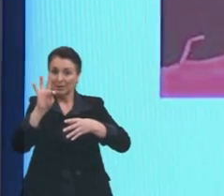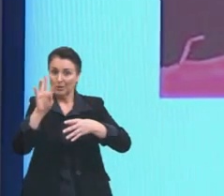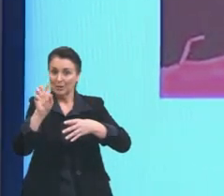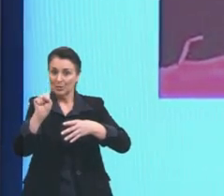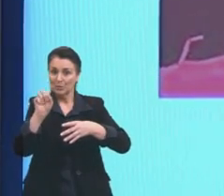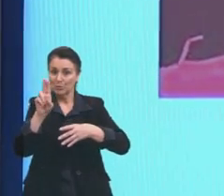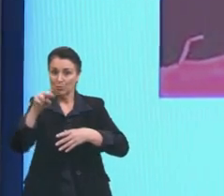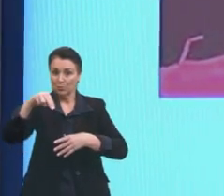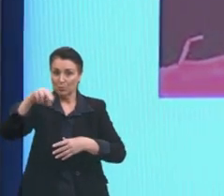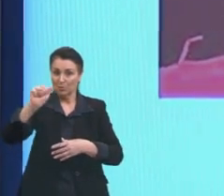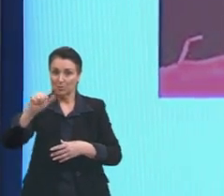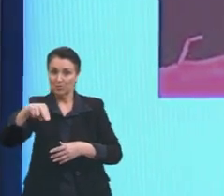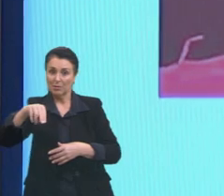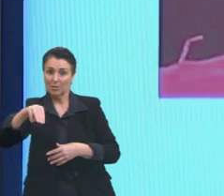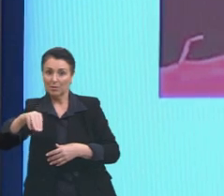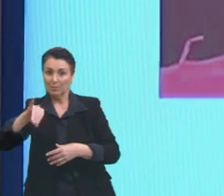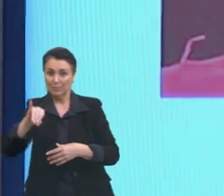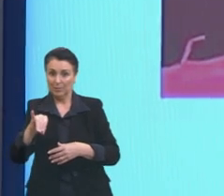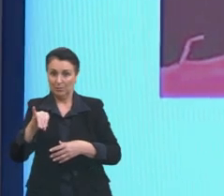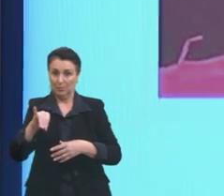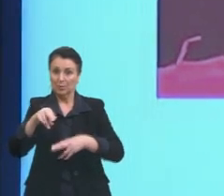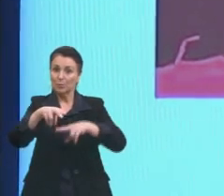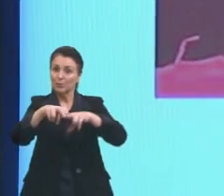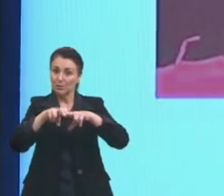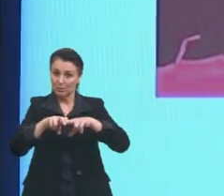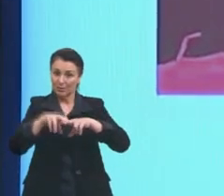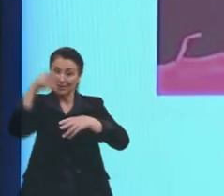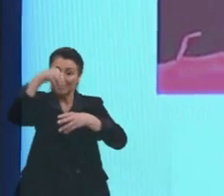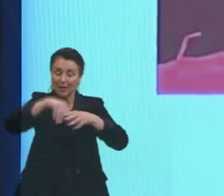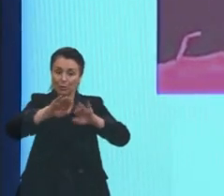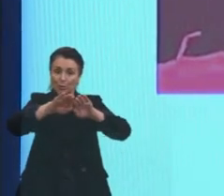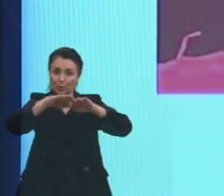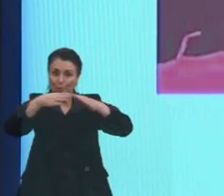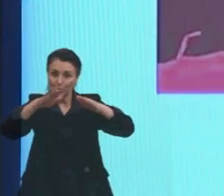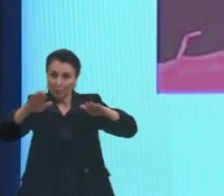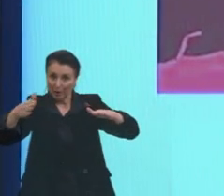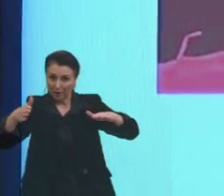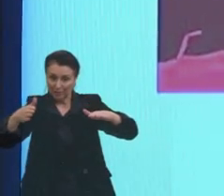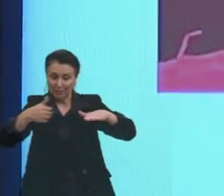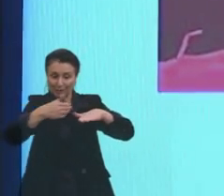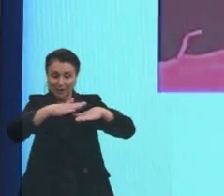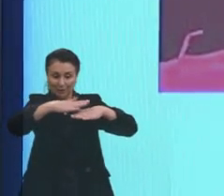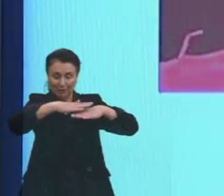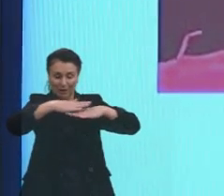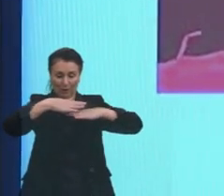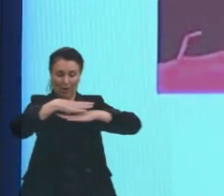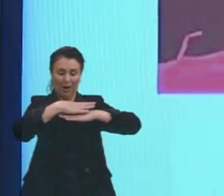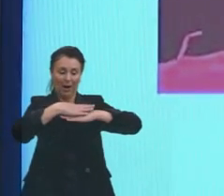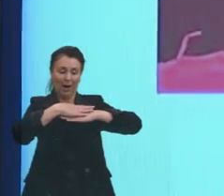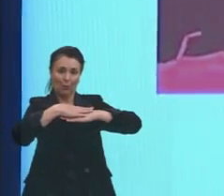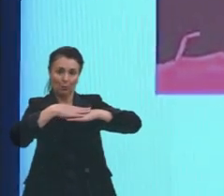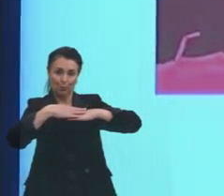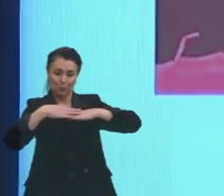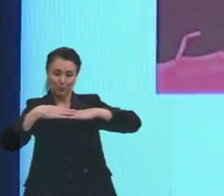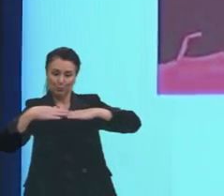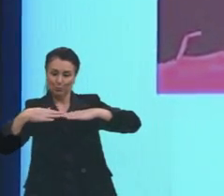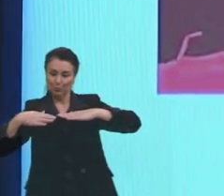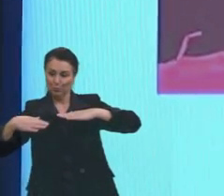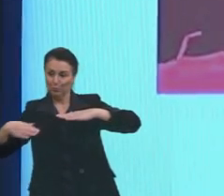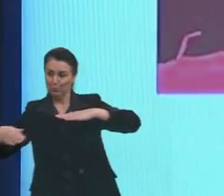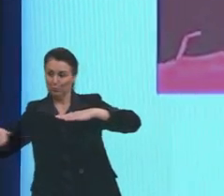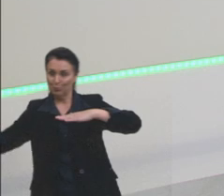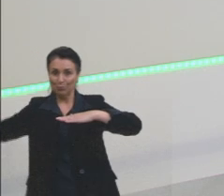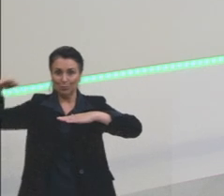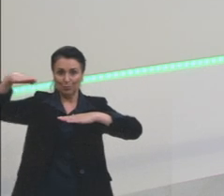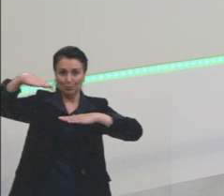o terremoto aí que foi Deu tudo marú vai formar essas ondas aí gigantescas tá já